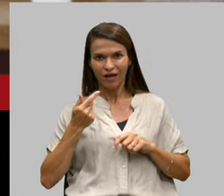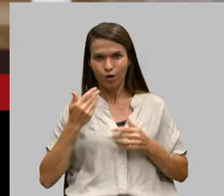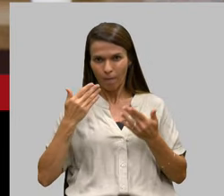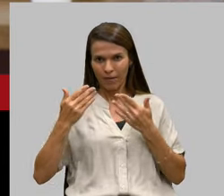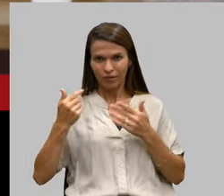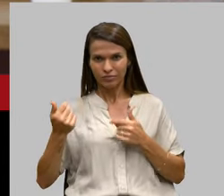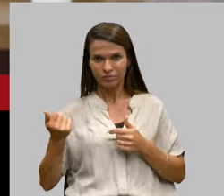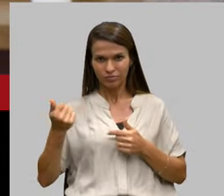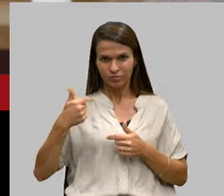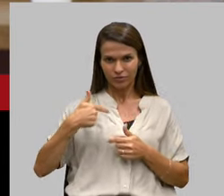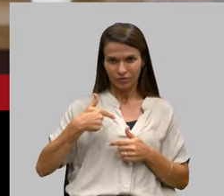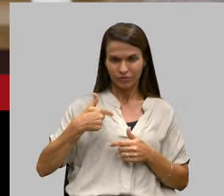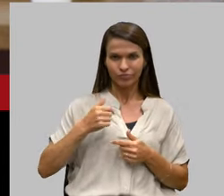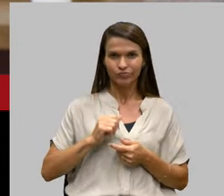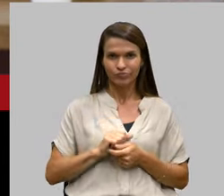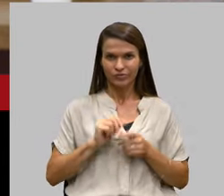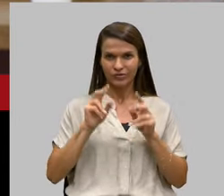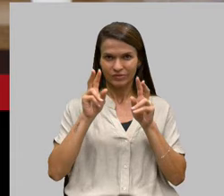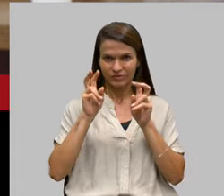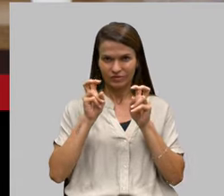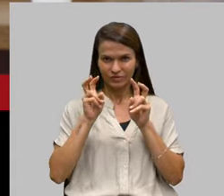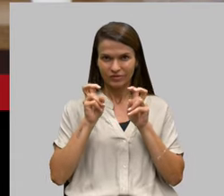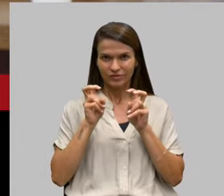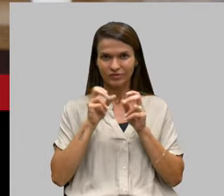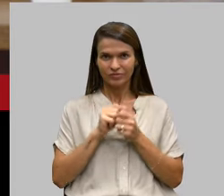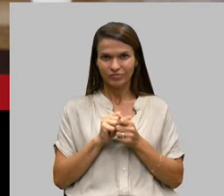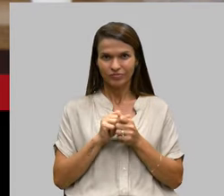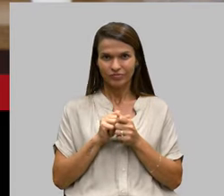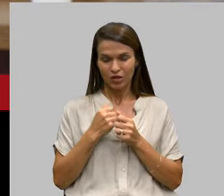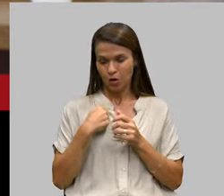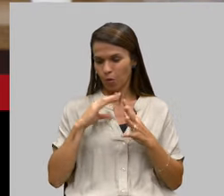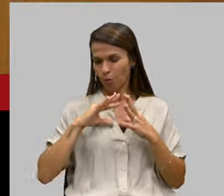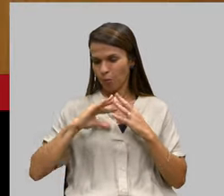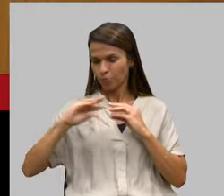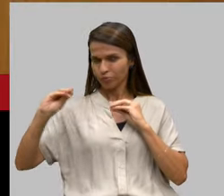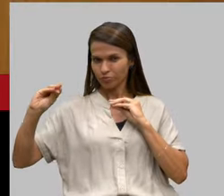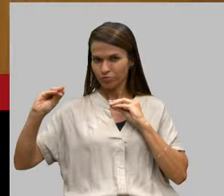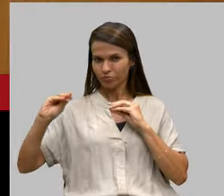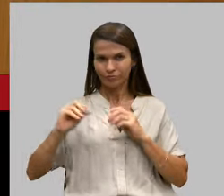esse tema então eu também vou sair pela